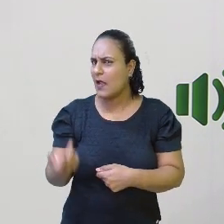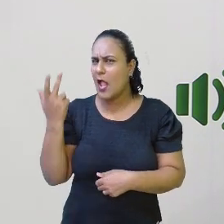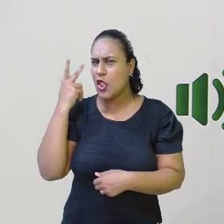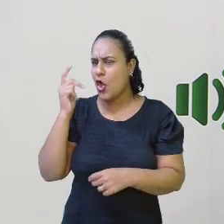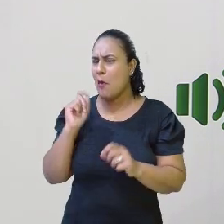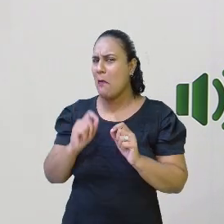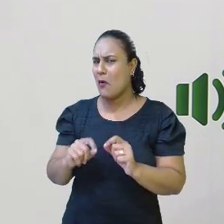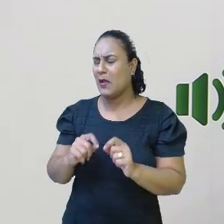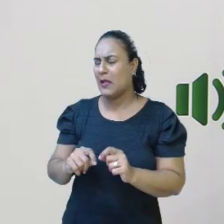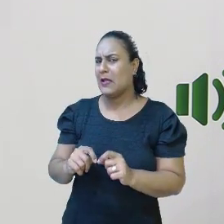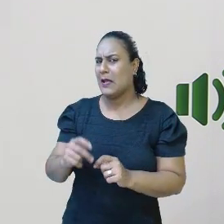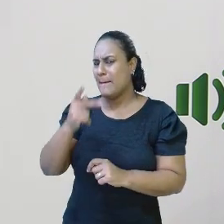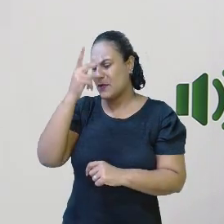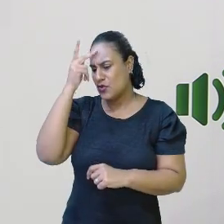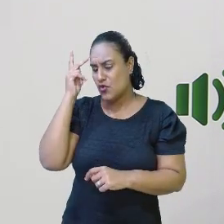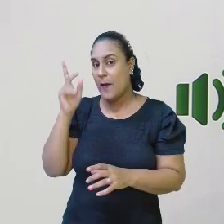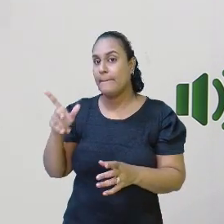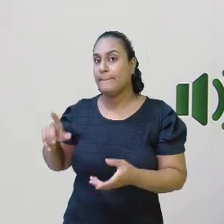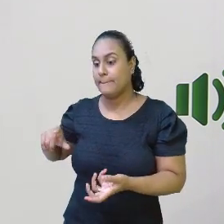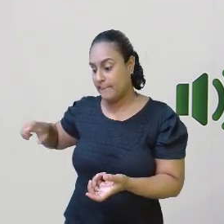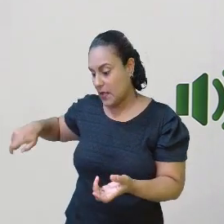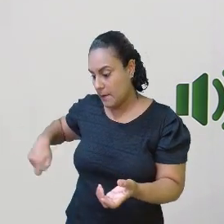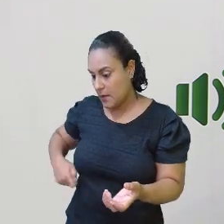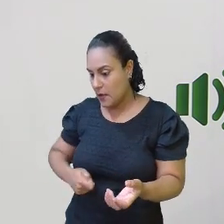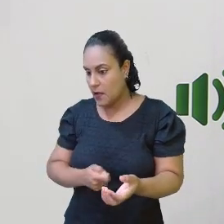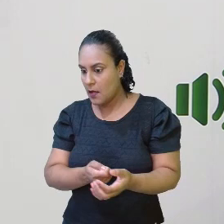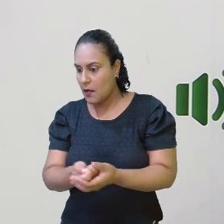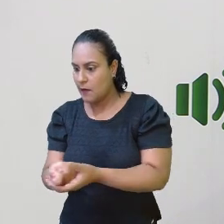pessoas fazerem? Pega a mangueira e vai, ó,